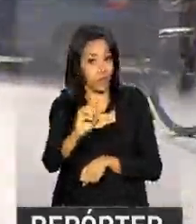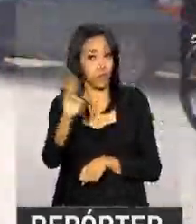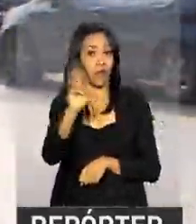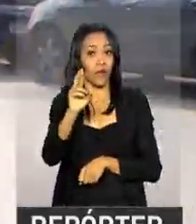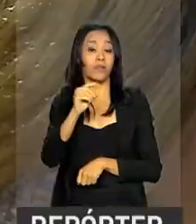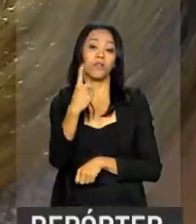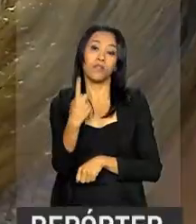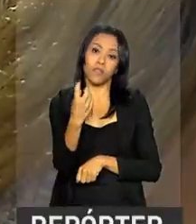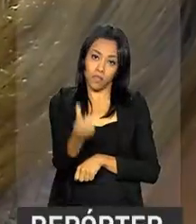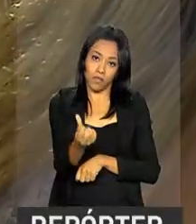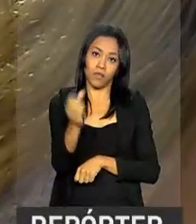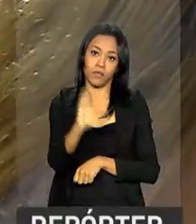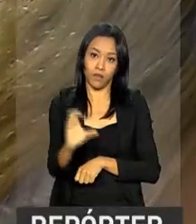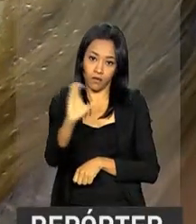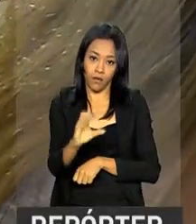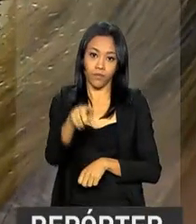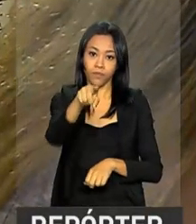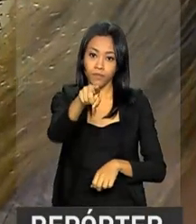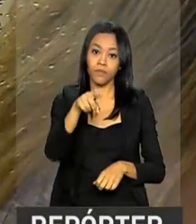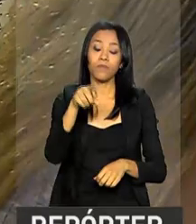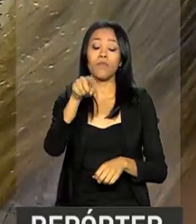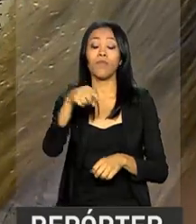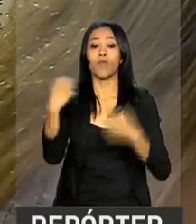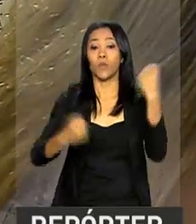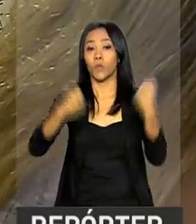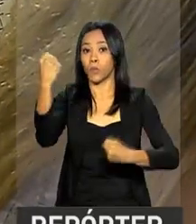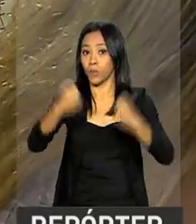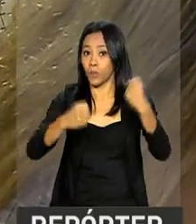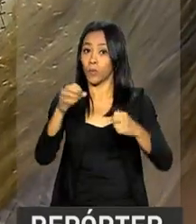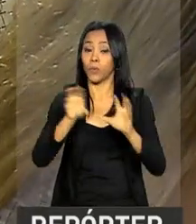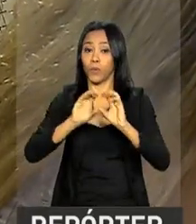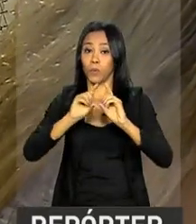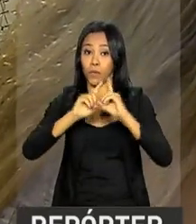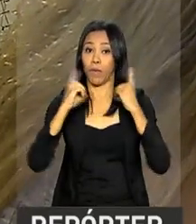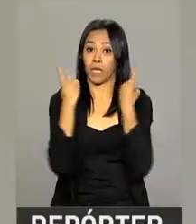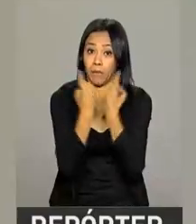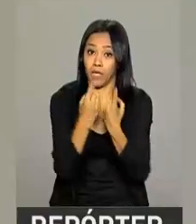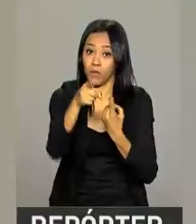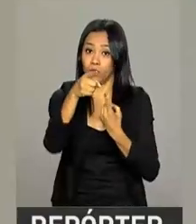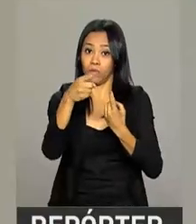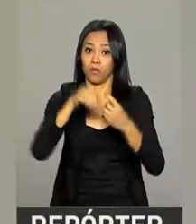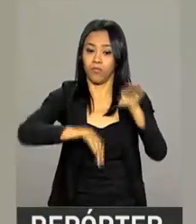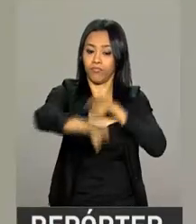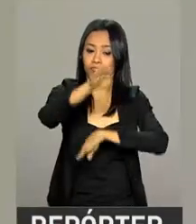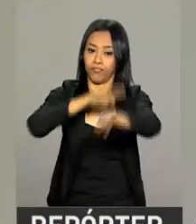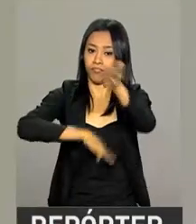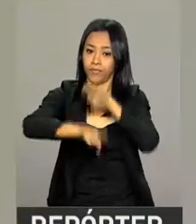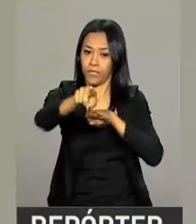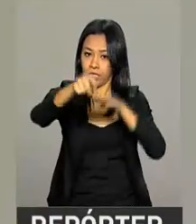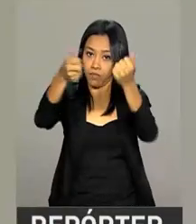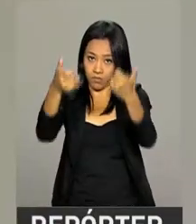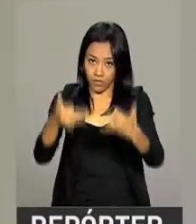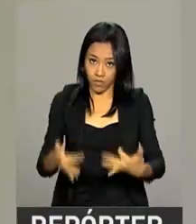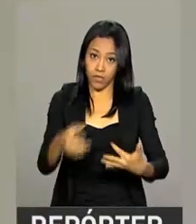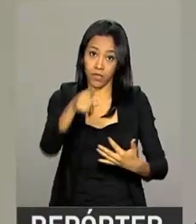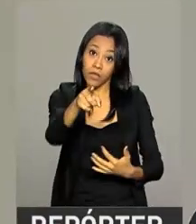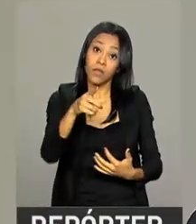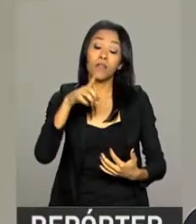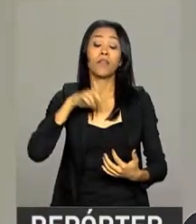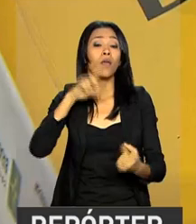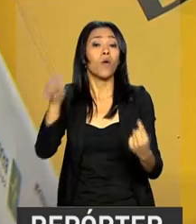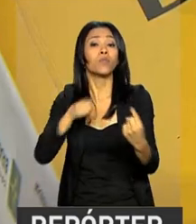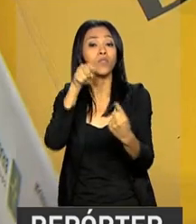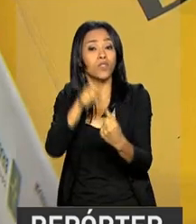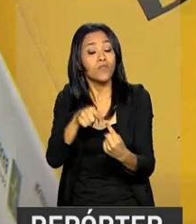centavos o departamento nacional de trânsito explica que a medida dá respaldo à atuação dos agentes de trânsito e tem o objetivo